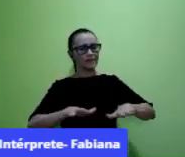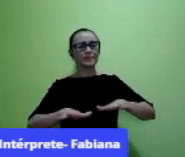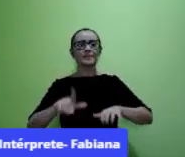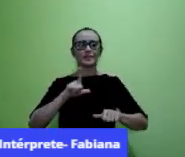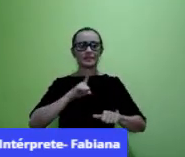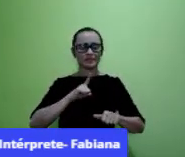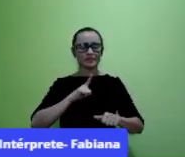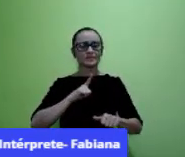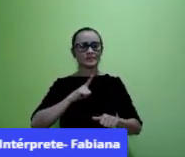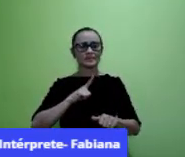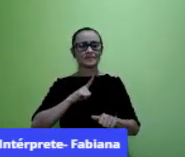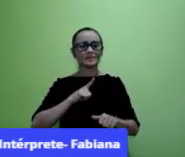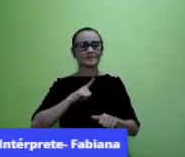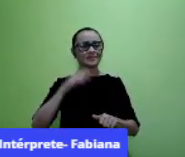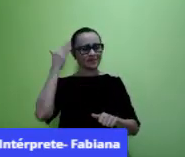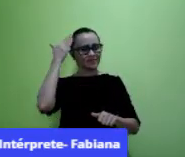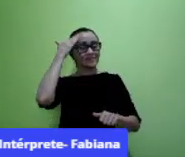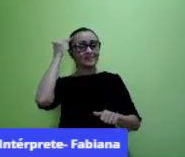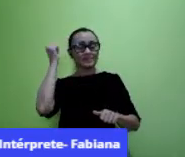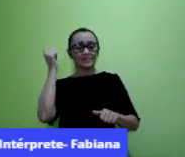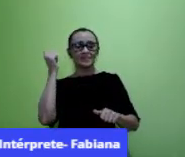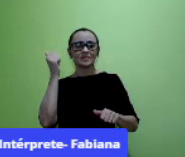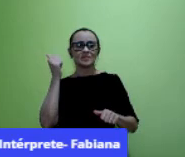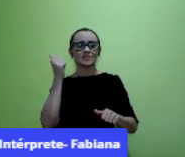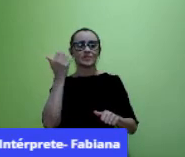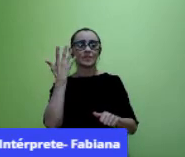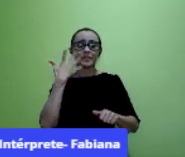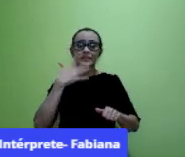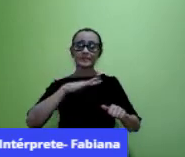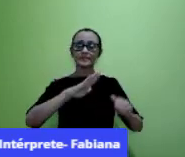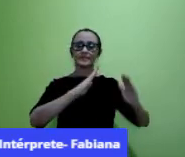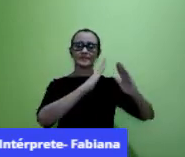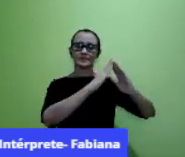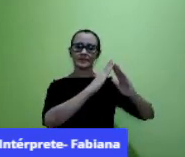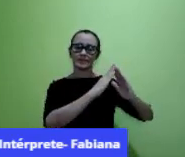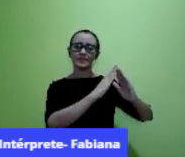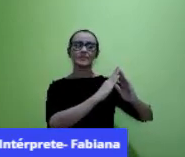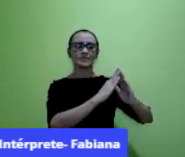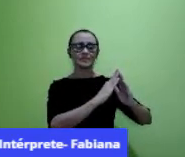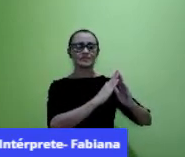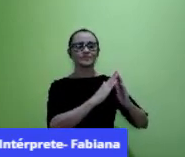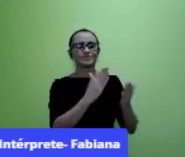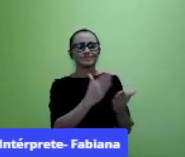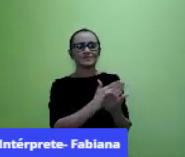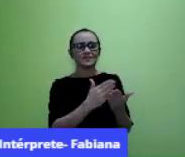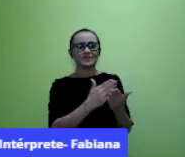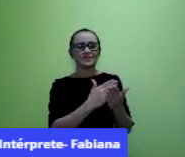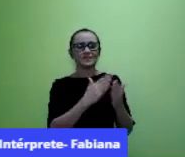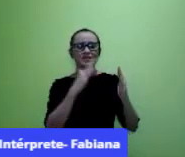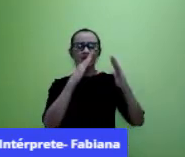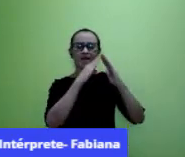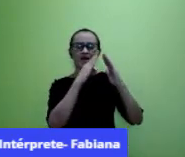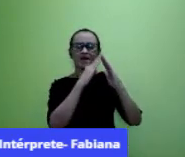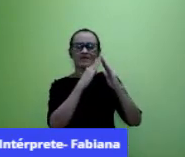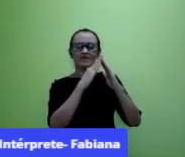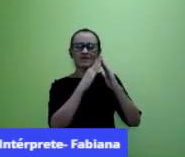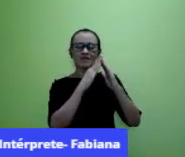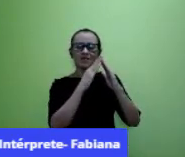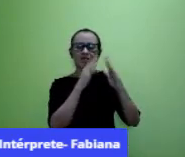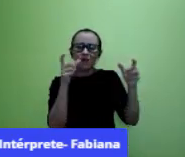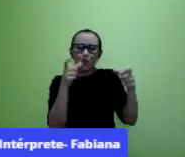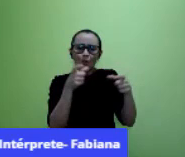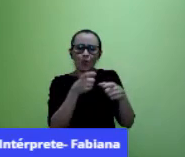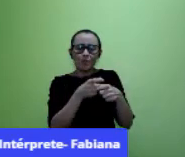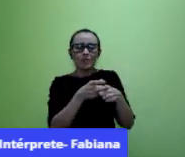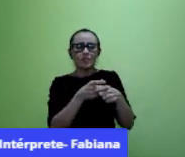que hoje ela está em casa, ela às vezes está numa casa pequena ou num apartamento,